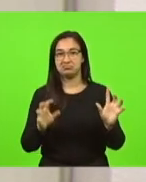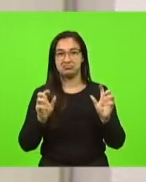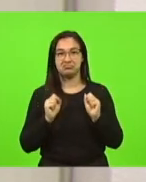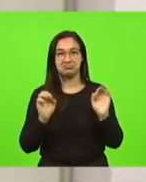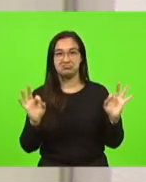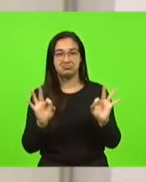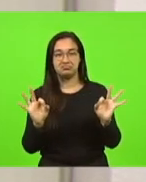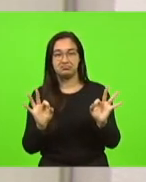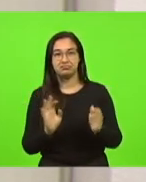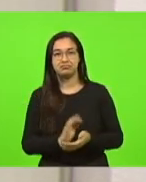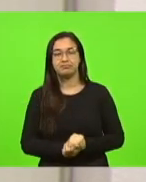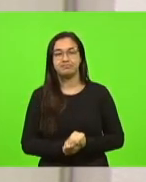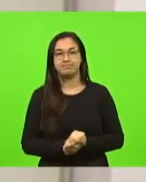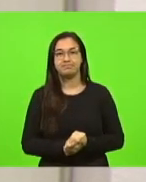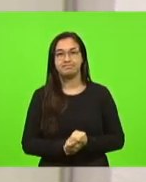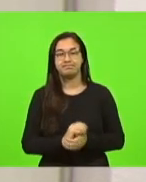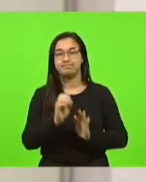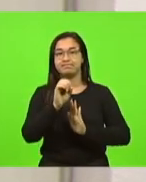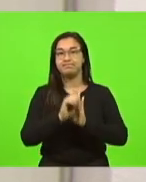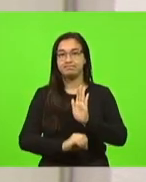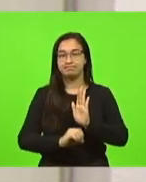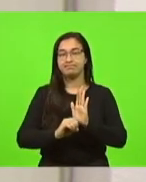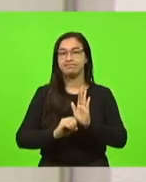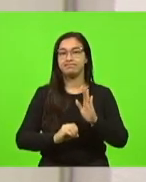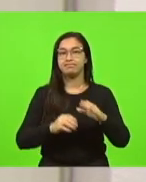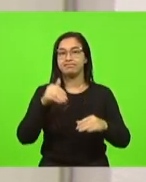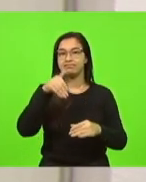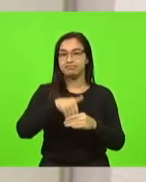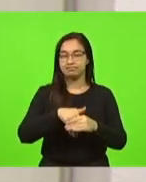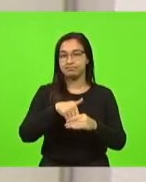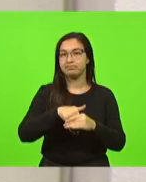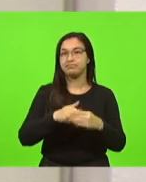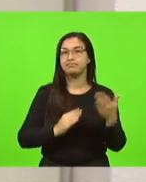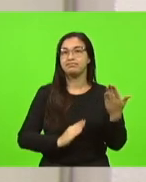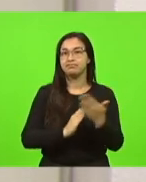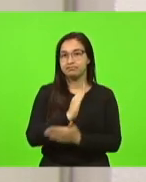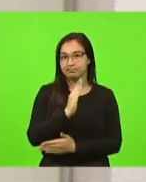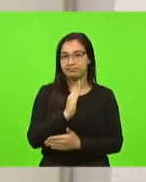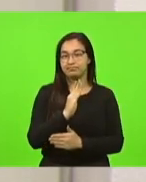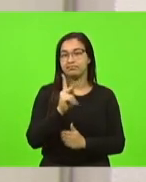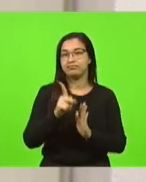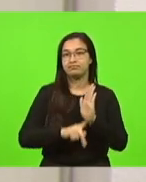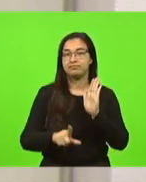abstenção. Ex officio, foi aprovado em turno único, projeto de lei número